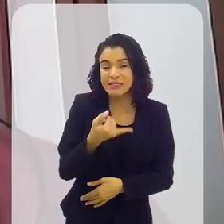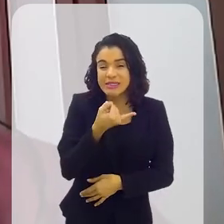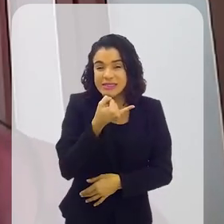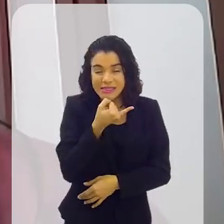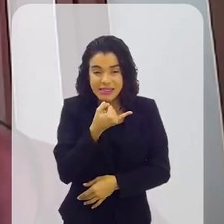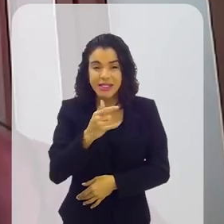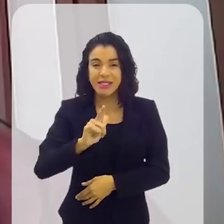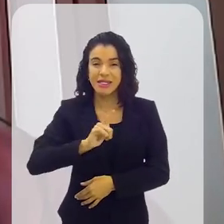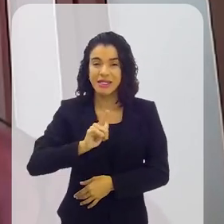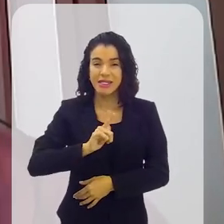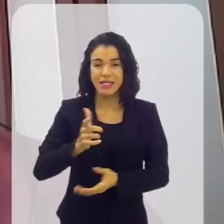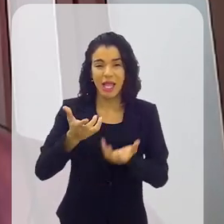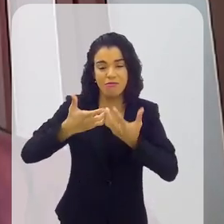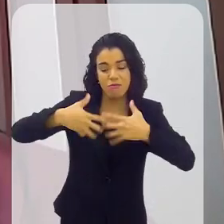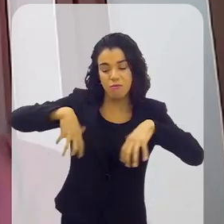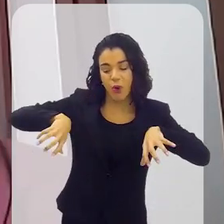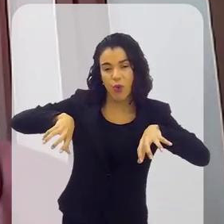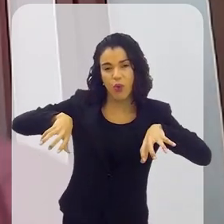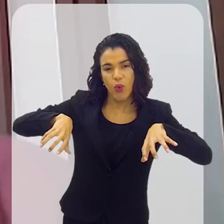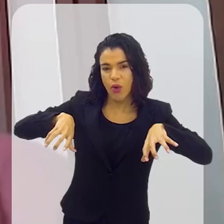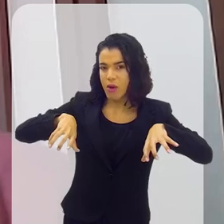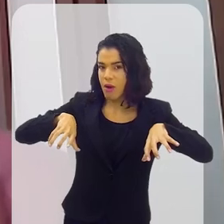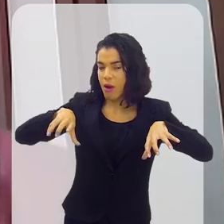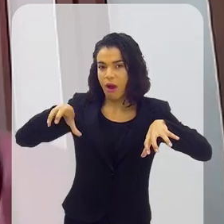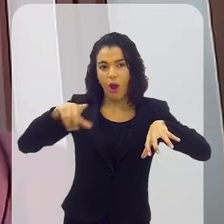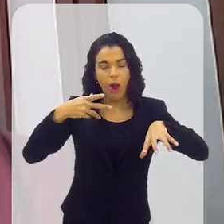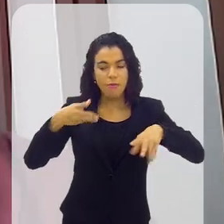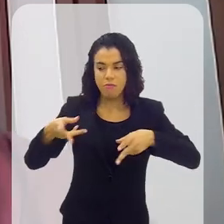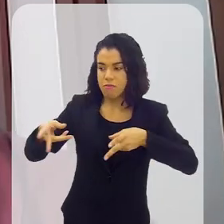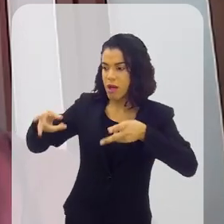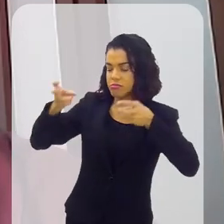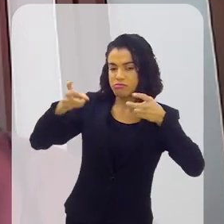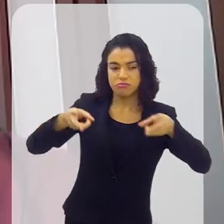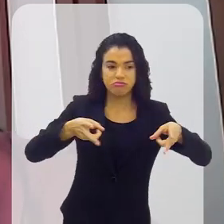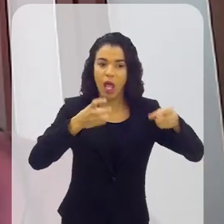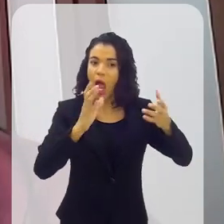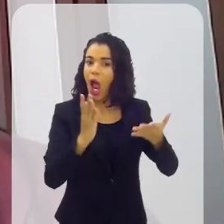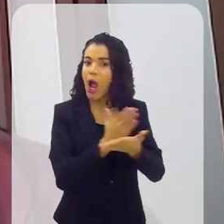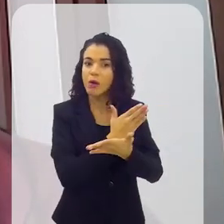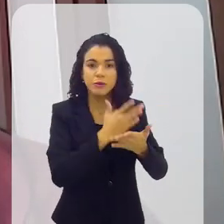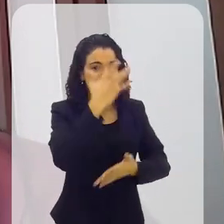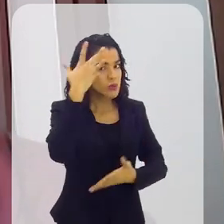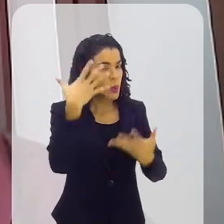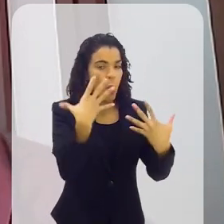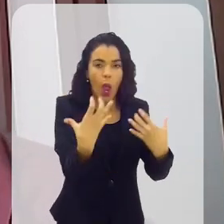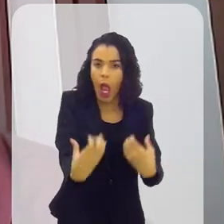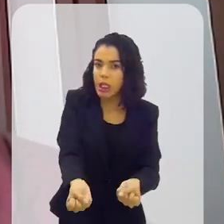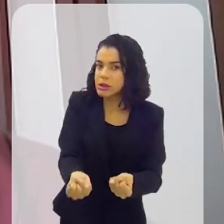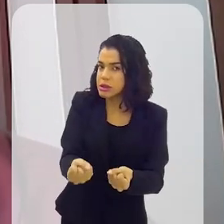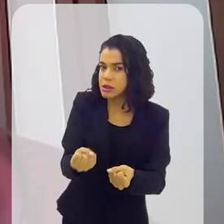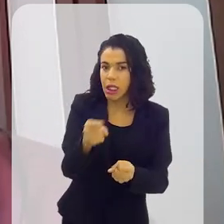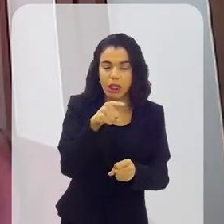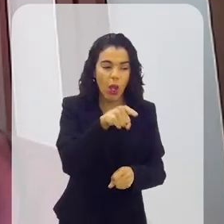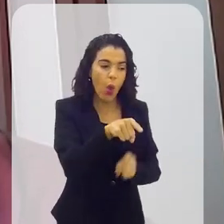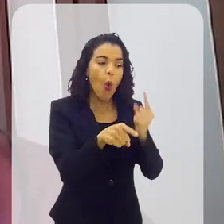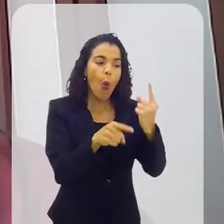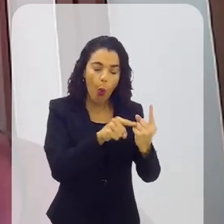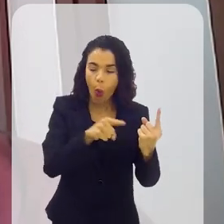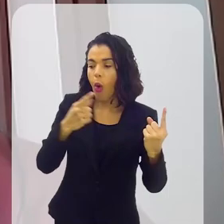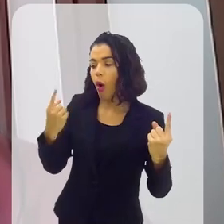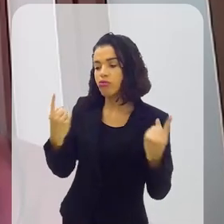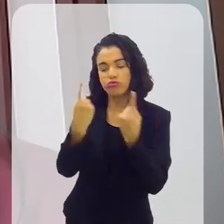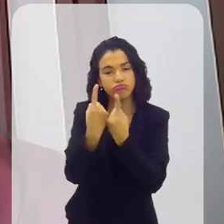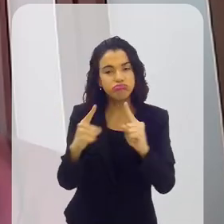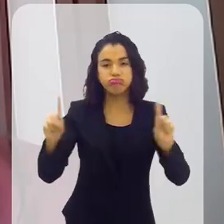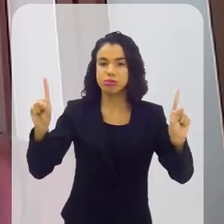você tem essa divisão muito clara no público. Muitos não aceitam, muitos entendem que não é, que é a mesma